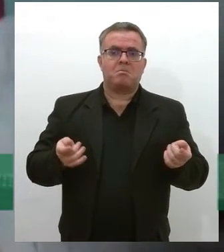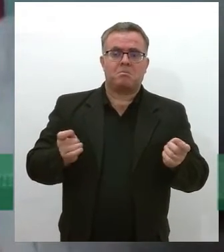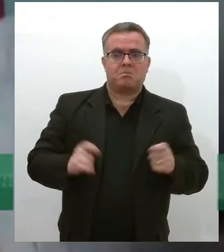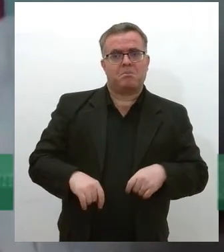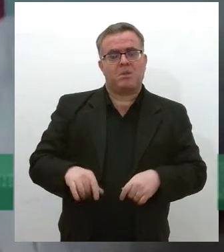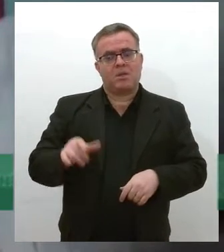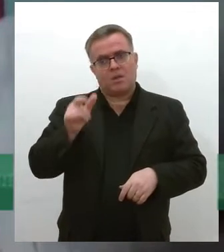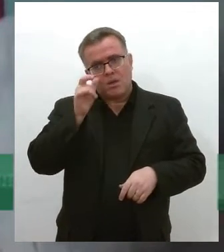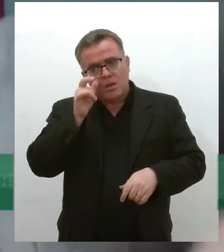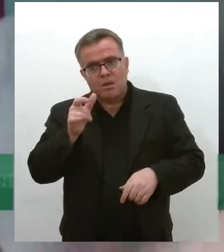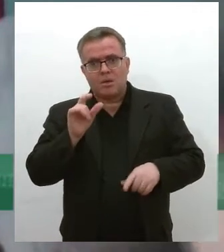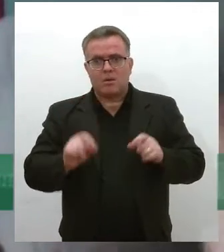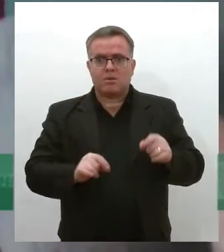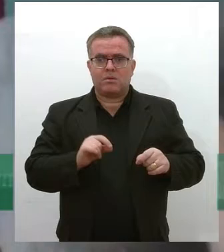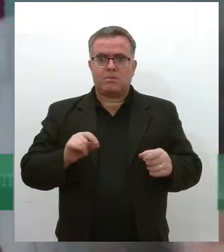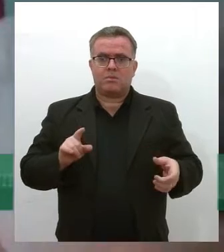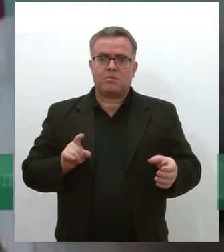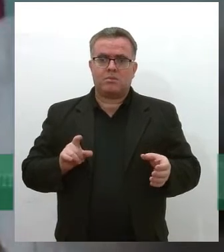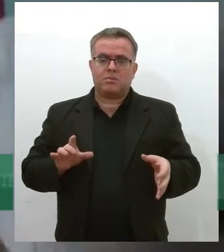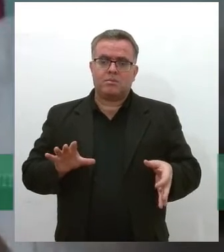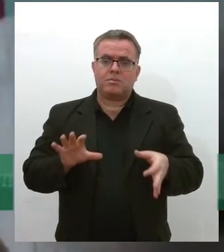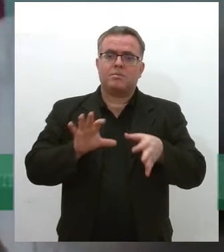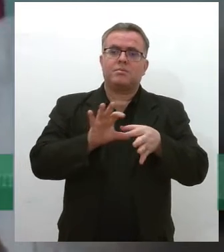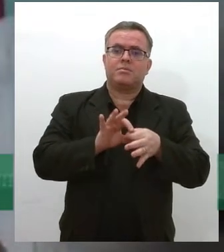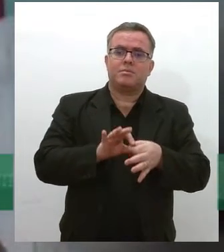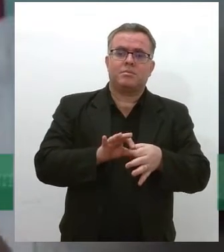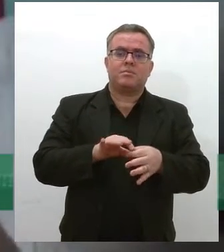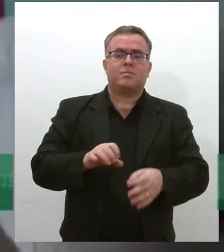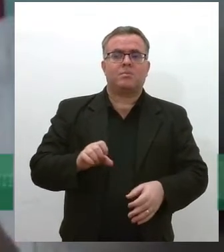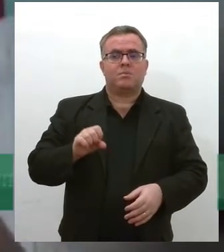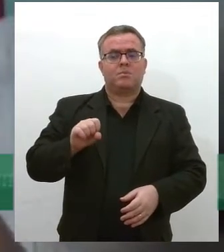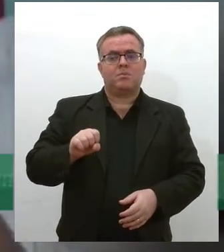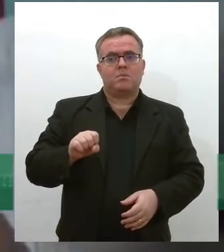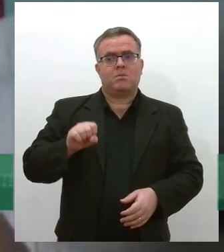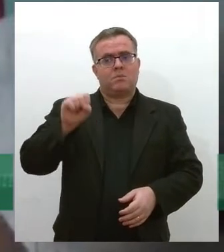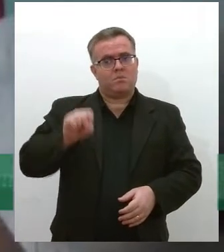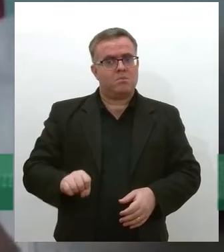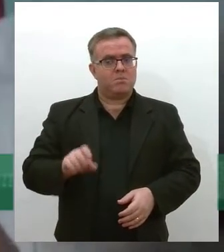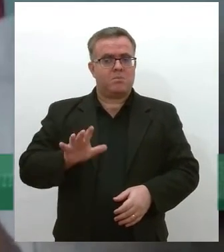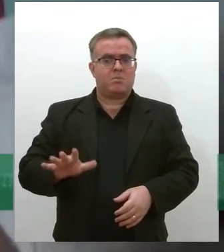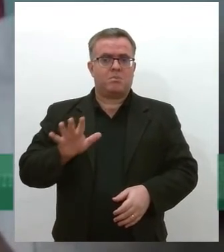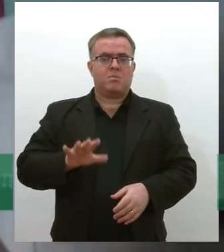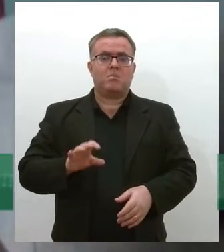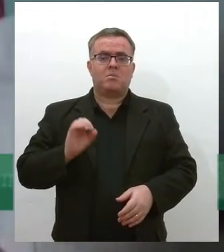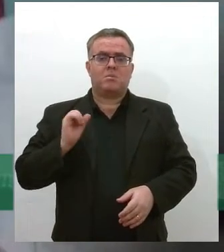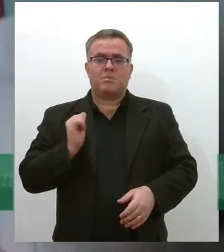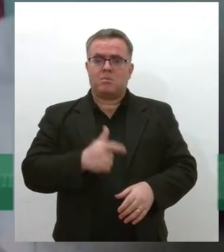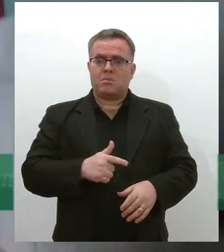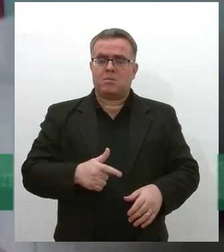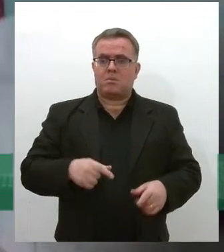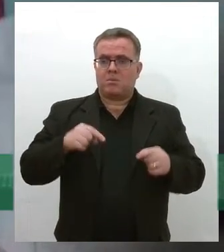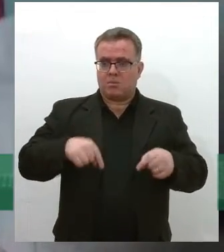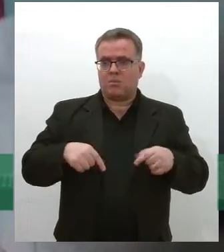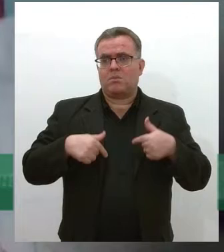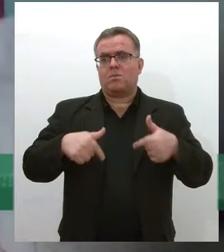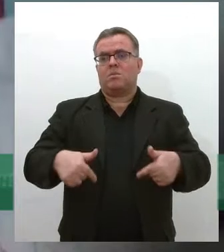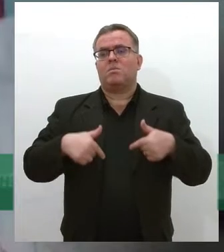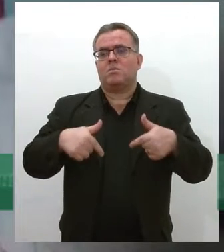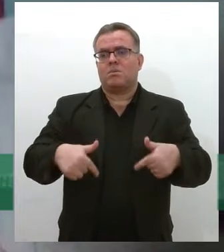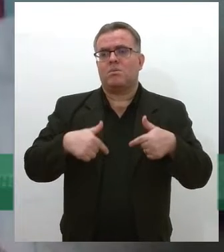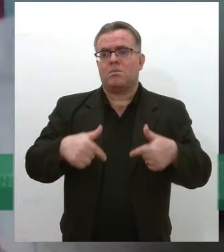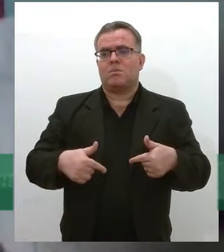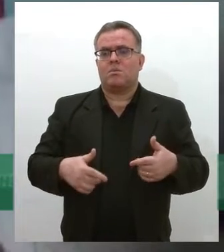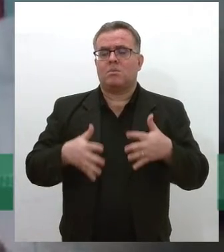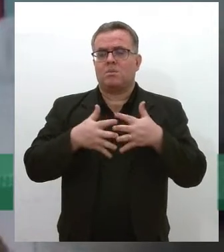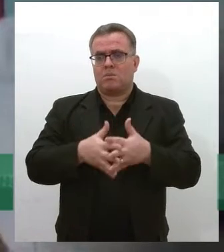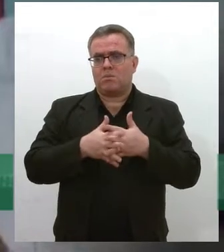nos coligarmos ao Centro-Sul para tentar formar um país, do que continuarmos aqui lutando com essa intransigência das